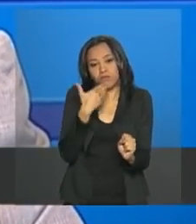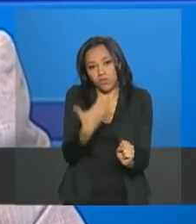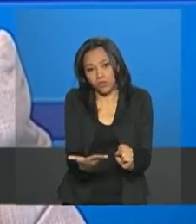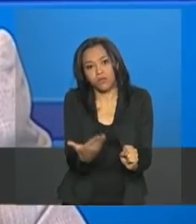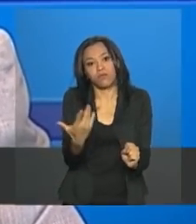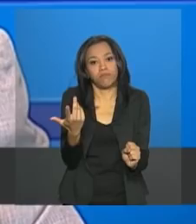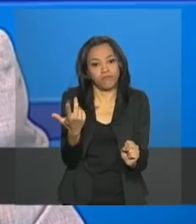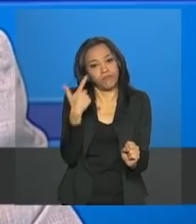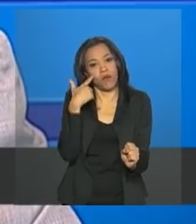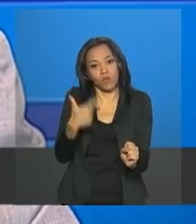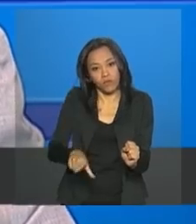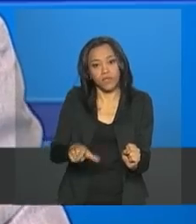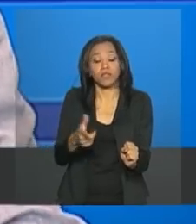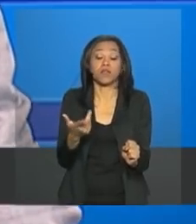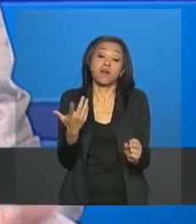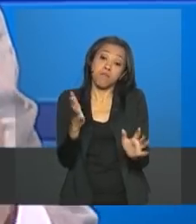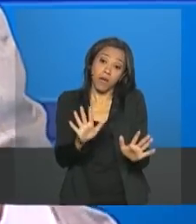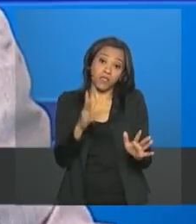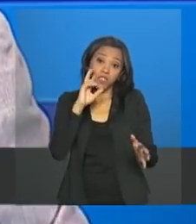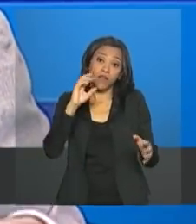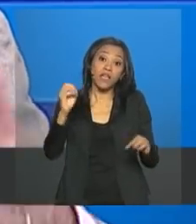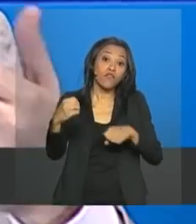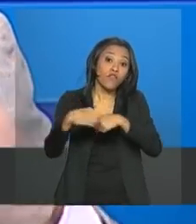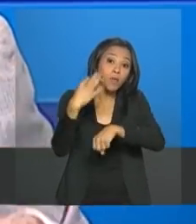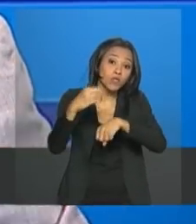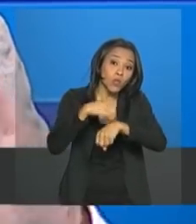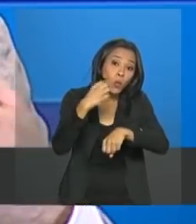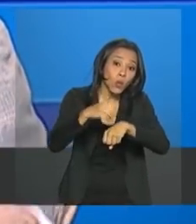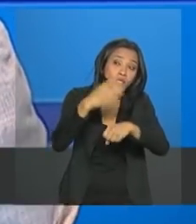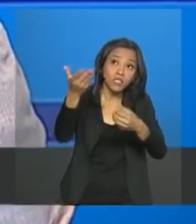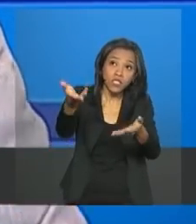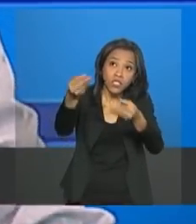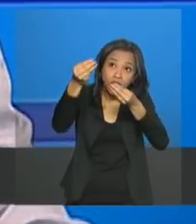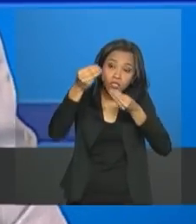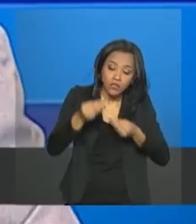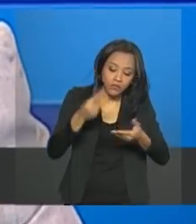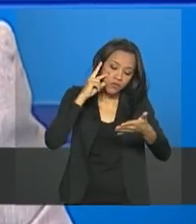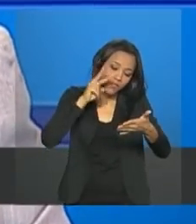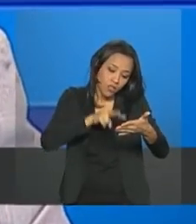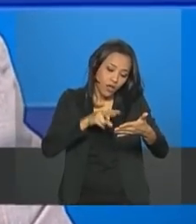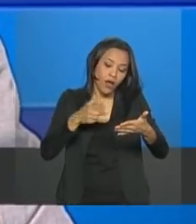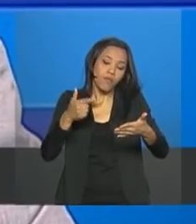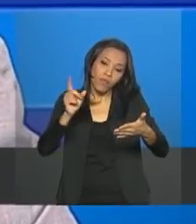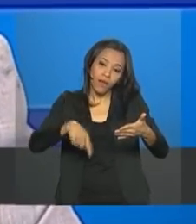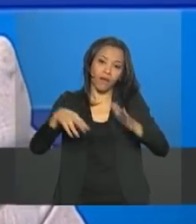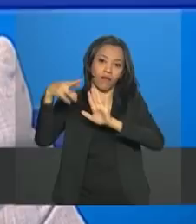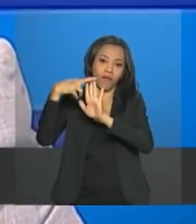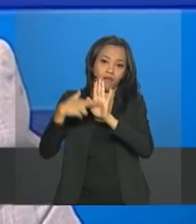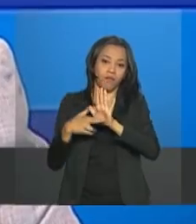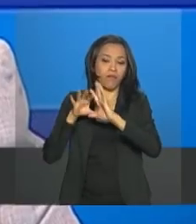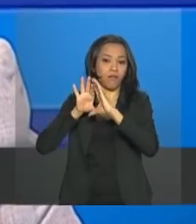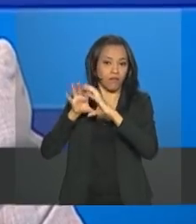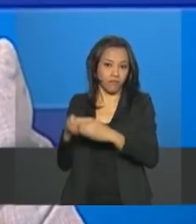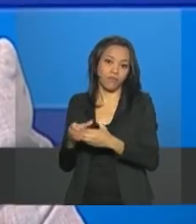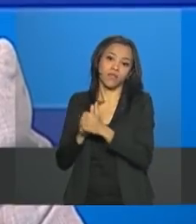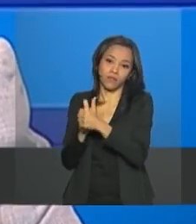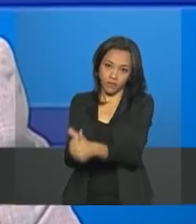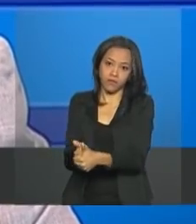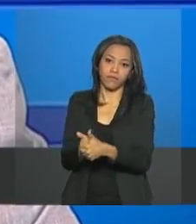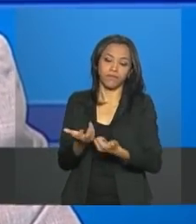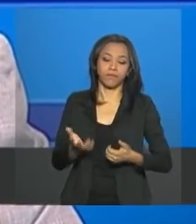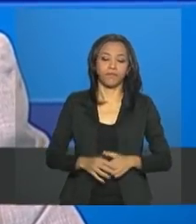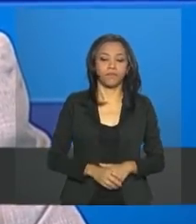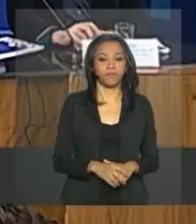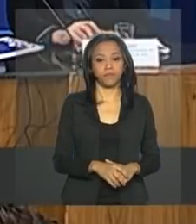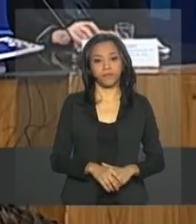fazer o confronto com as informações que chegaram da ata do local e tudo mais é procedimento que deverá ser seguido